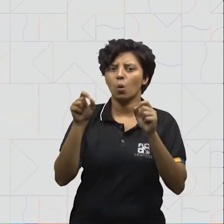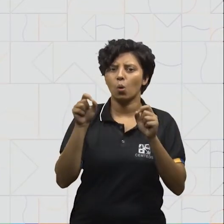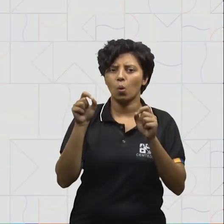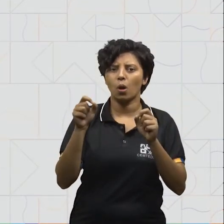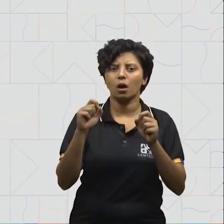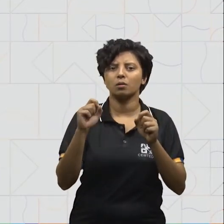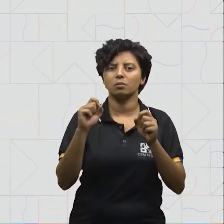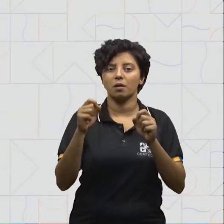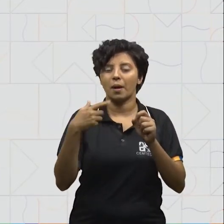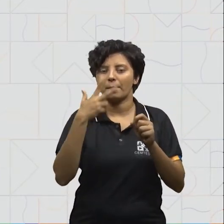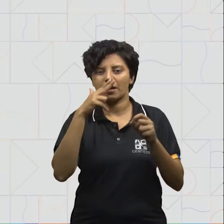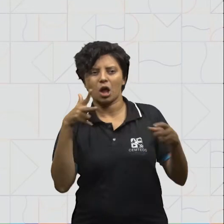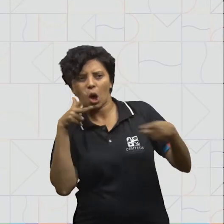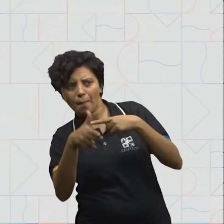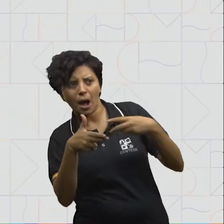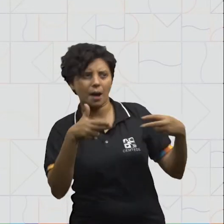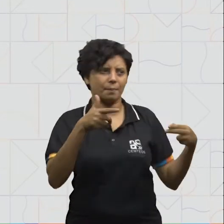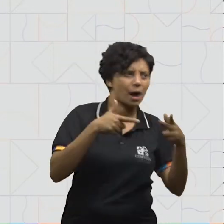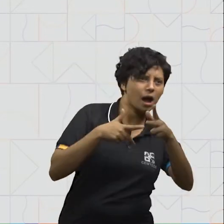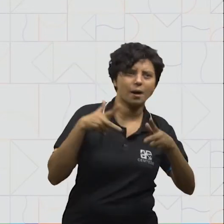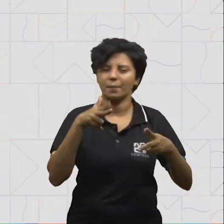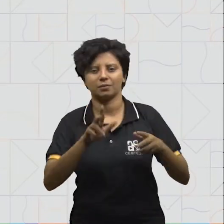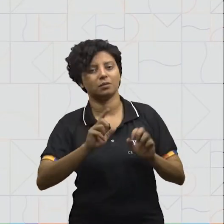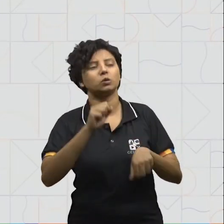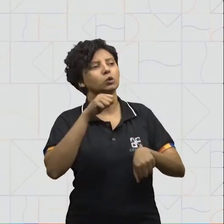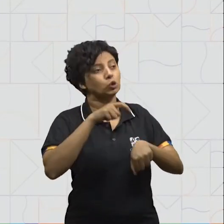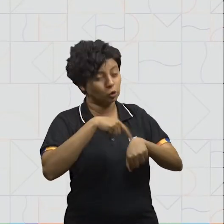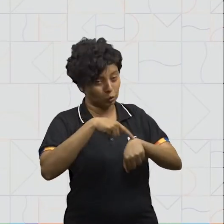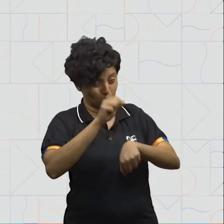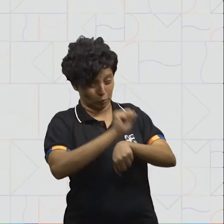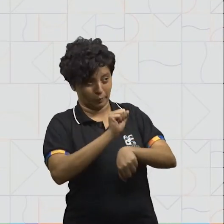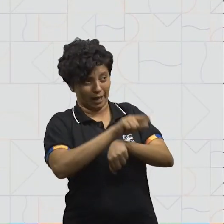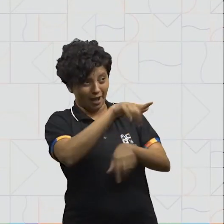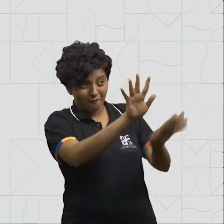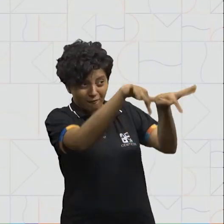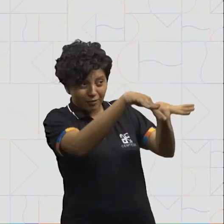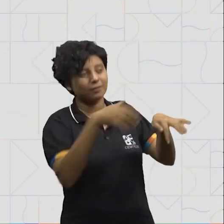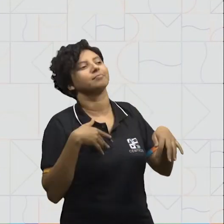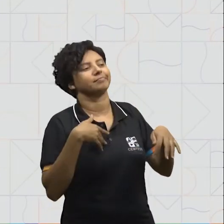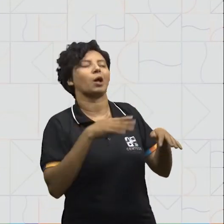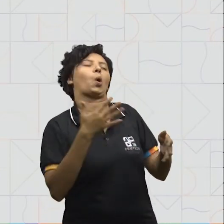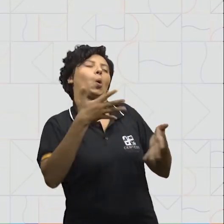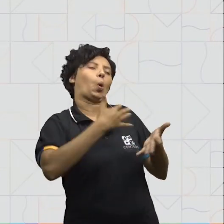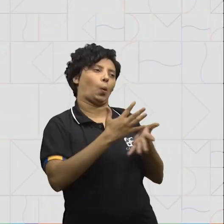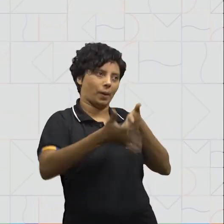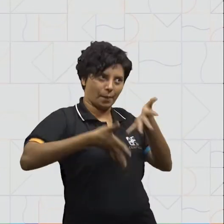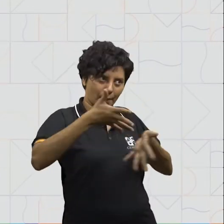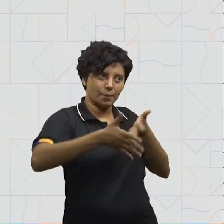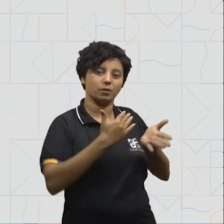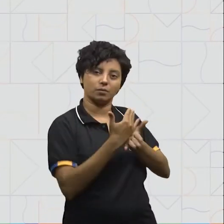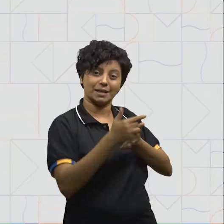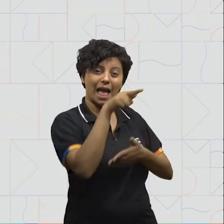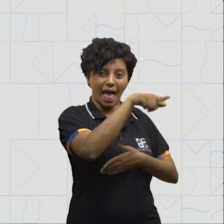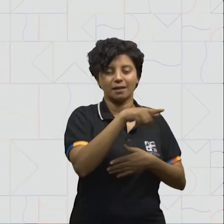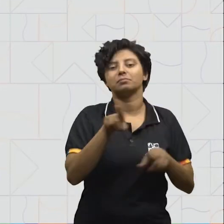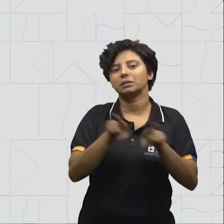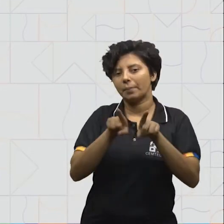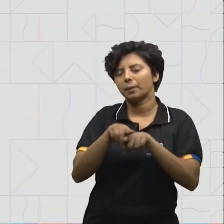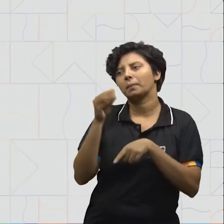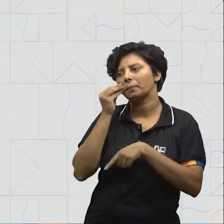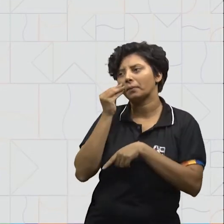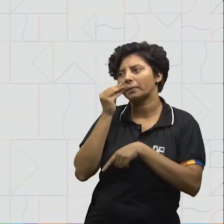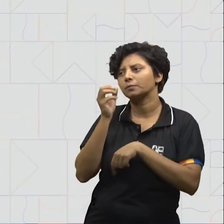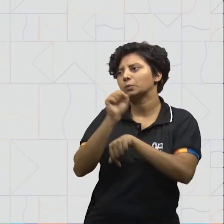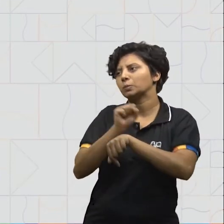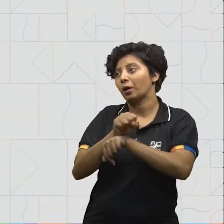não falamos em cima da outra e aguardamos o momento certo de falar? Por que você acha que tivemos essa ação? Nós